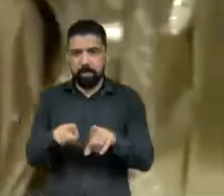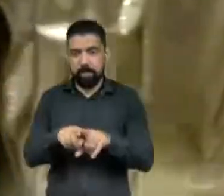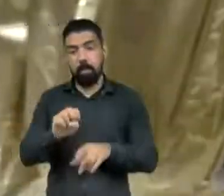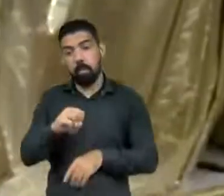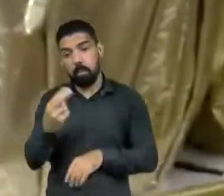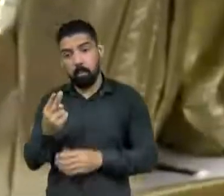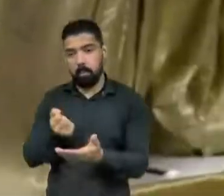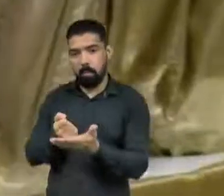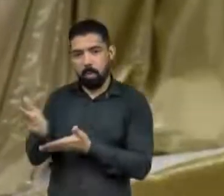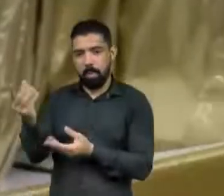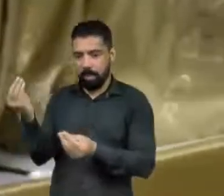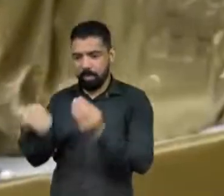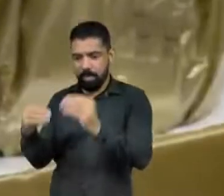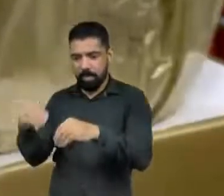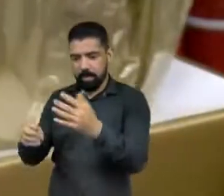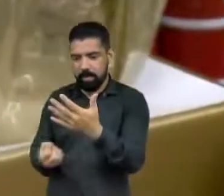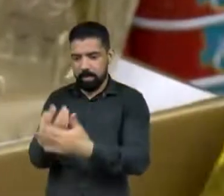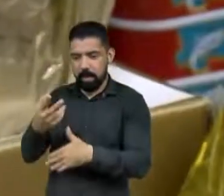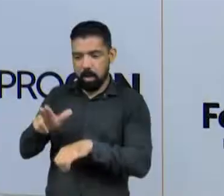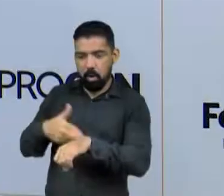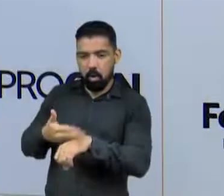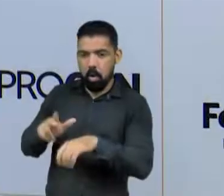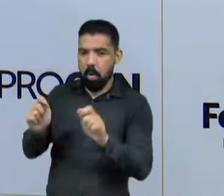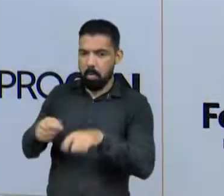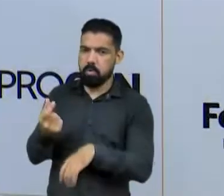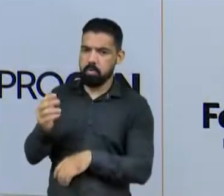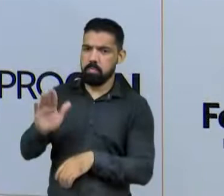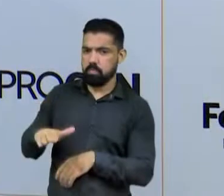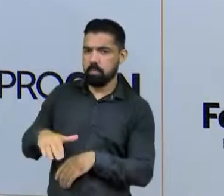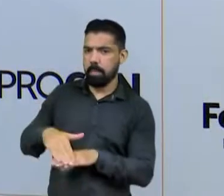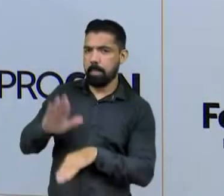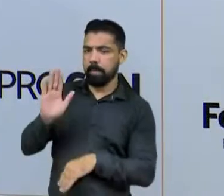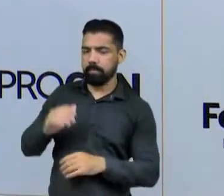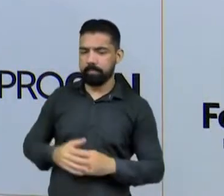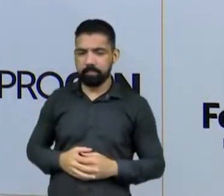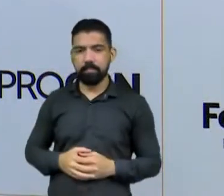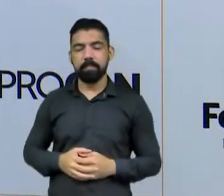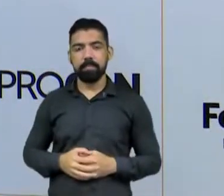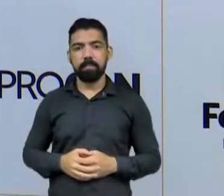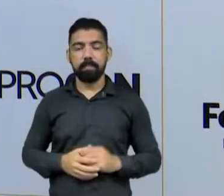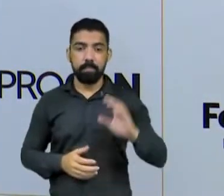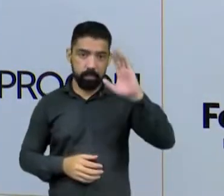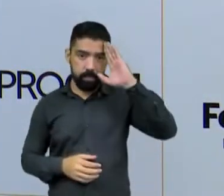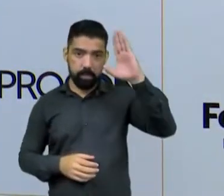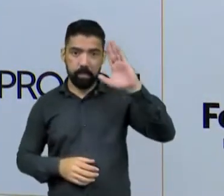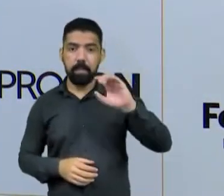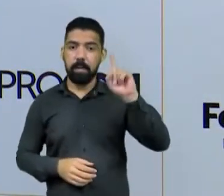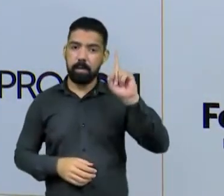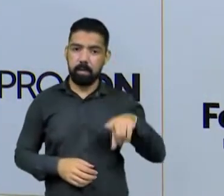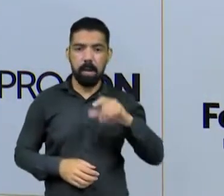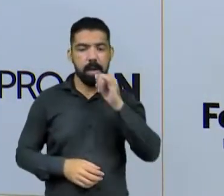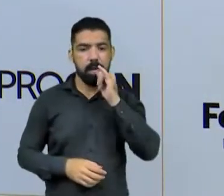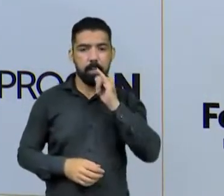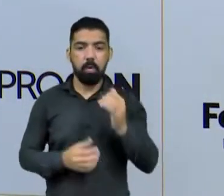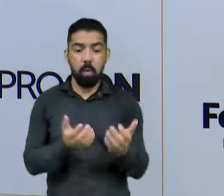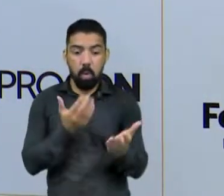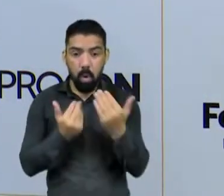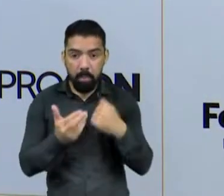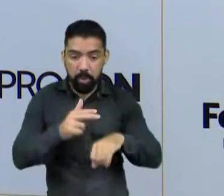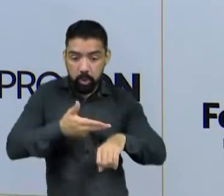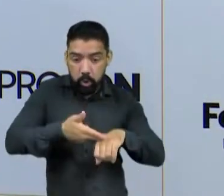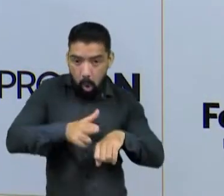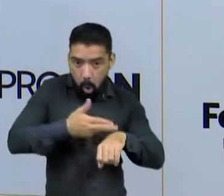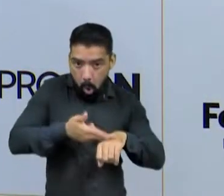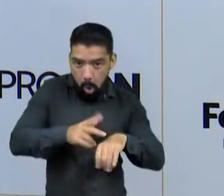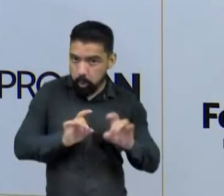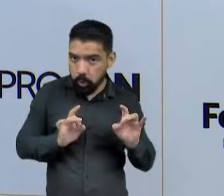receita, podem sair bem mais baratos. Se a intenção principal for consumir o chocolate, a